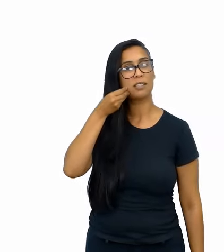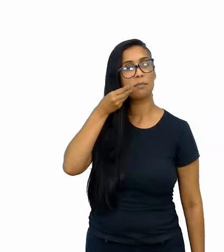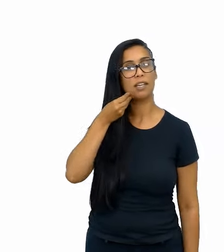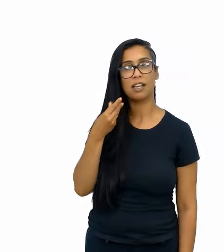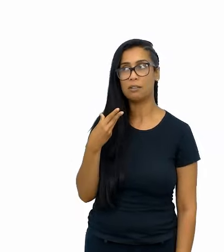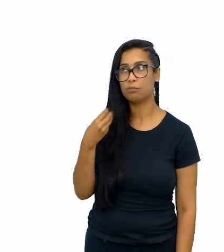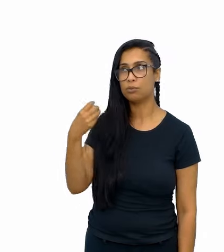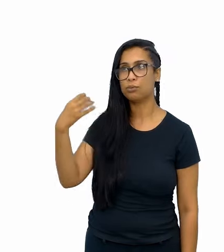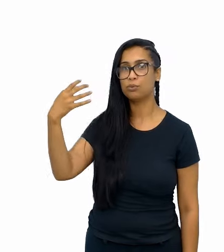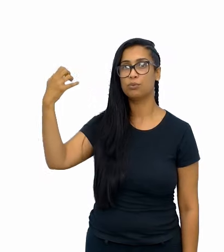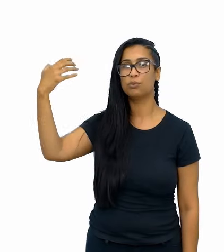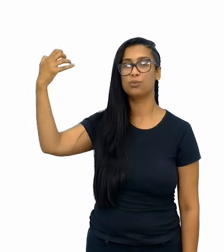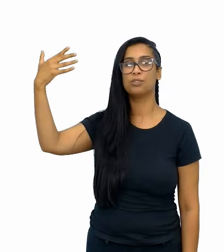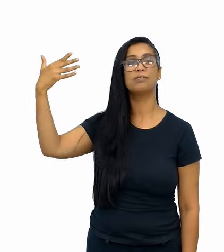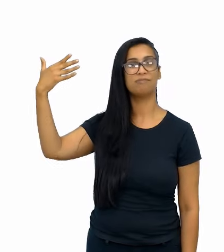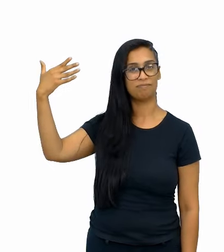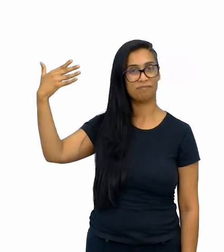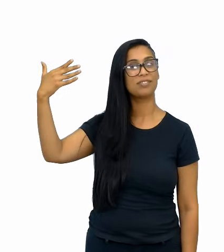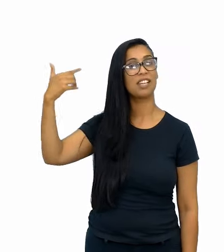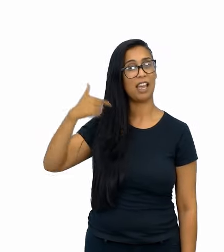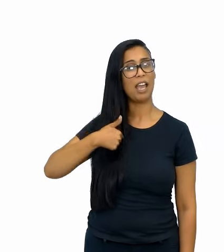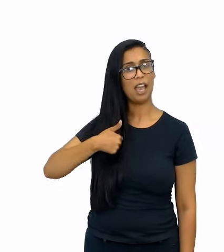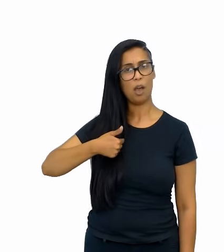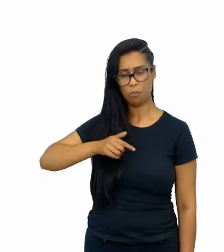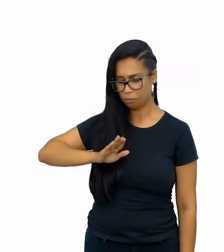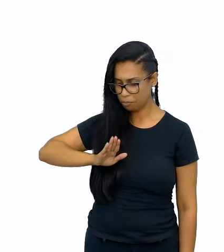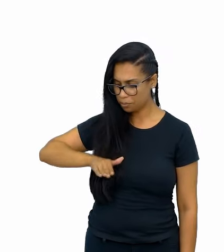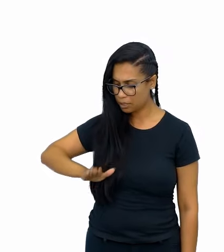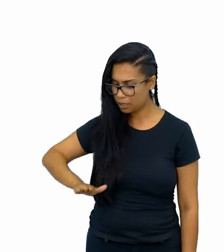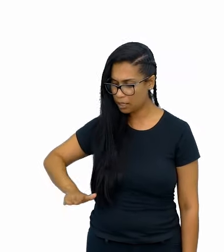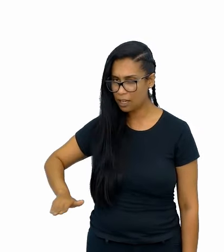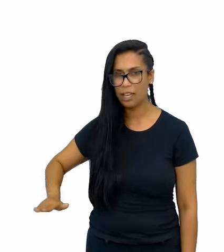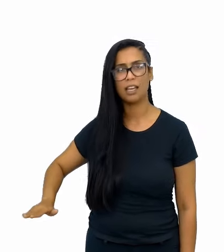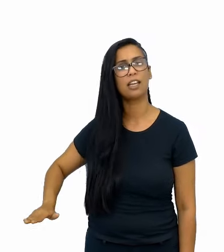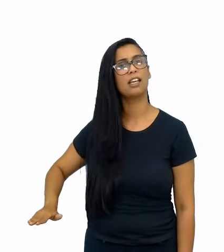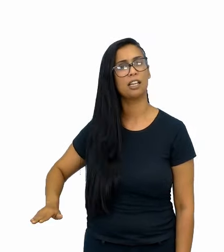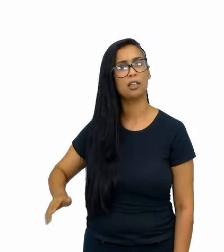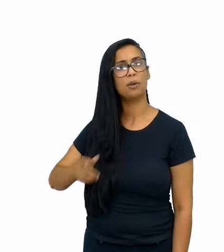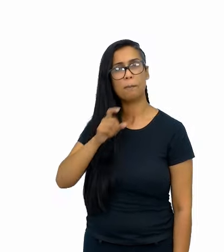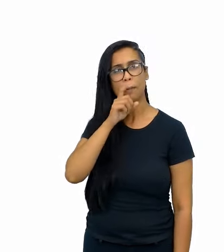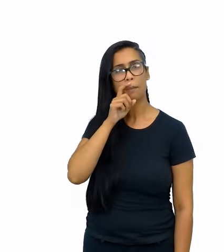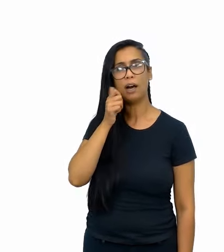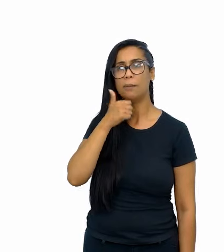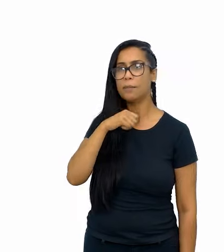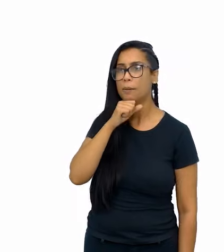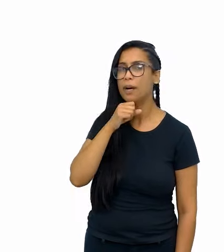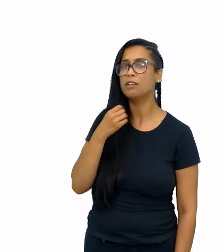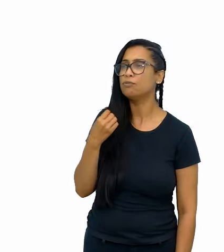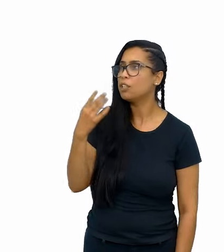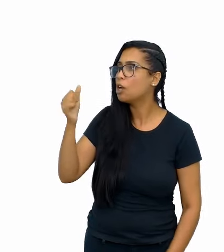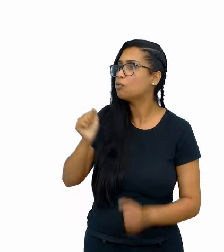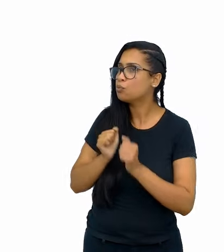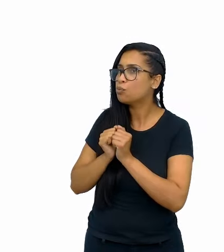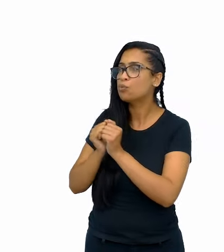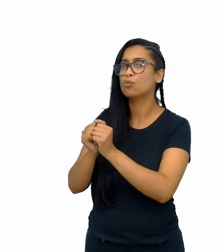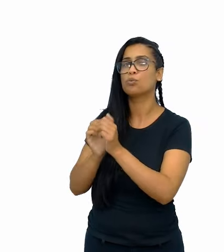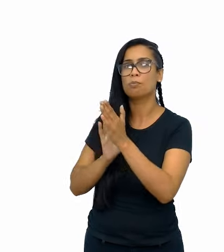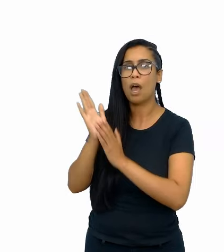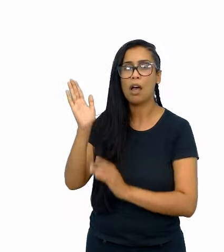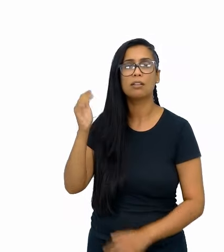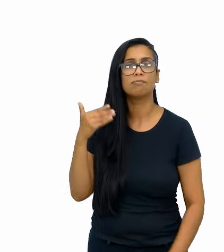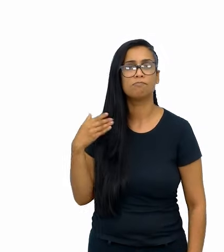viagens. Desde que eu era bem pequeno, meus pais sempre viajaram comigo. Visitamos pequenas e grandes